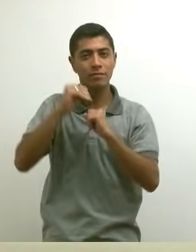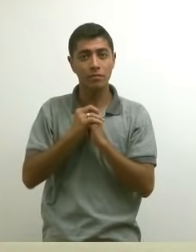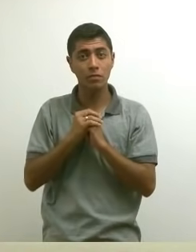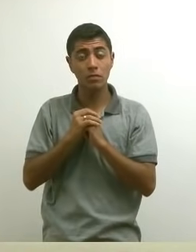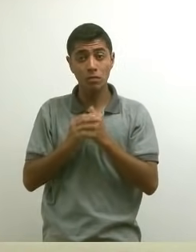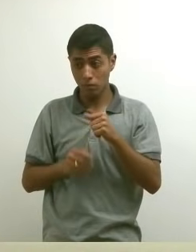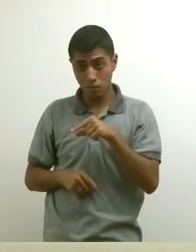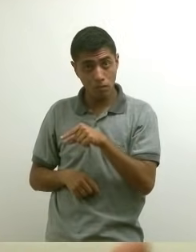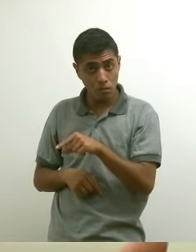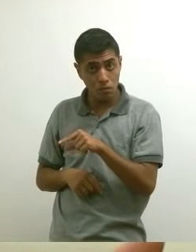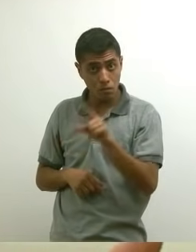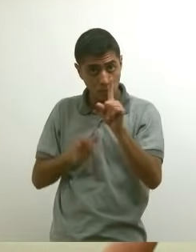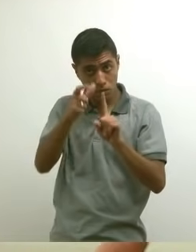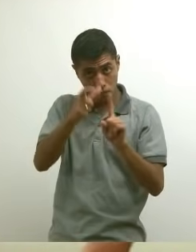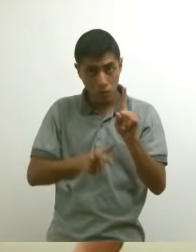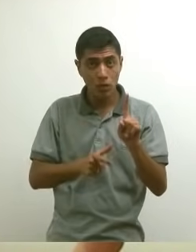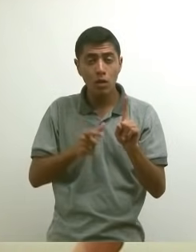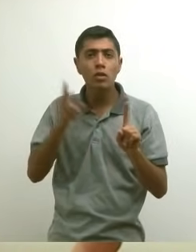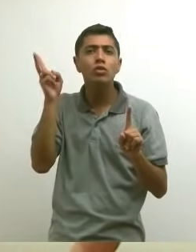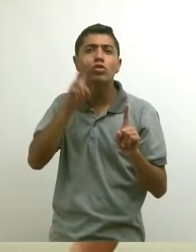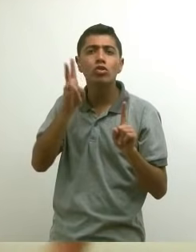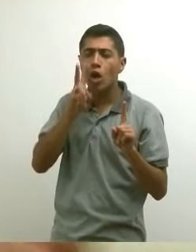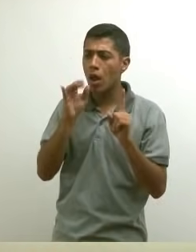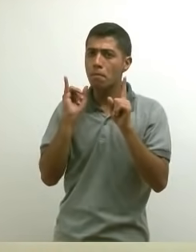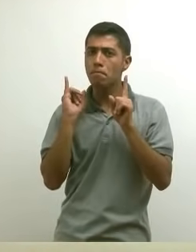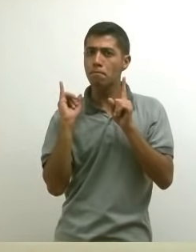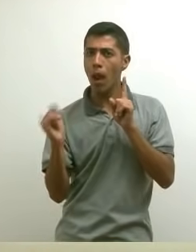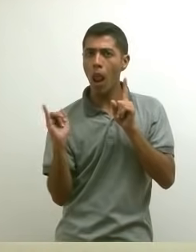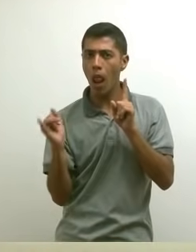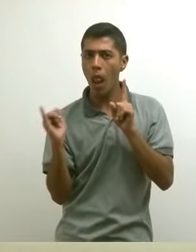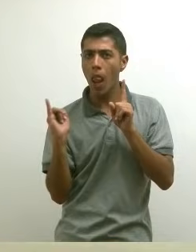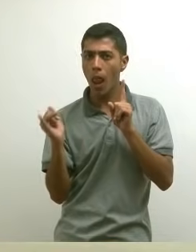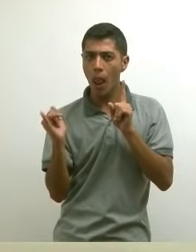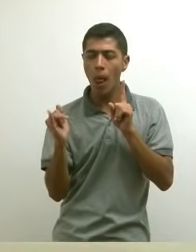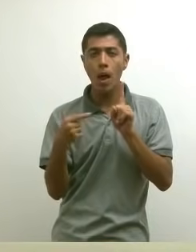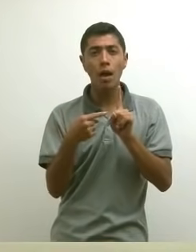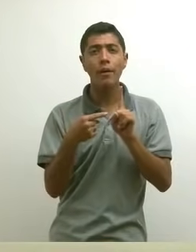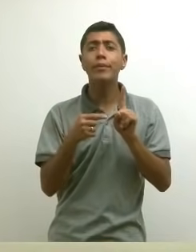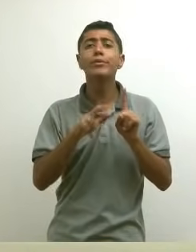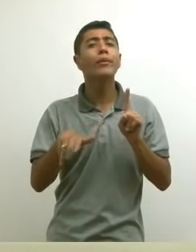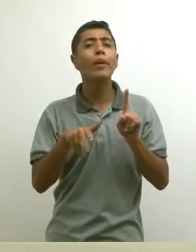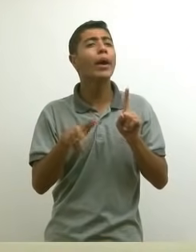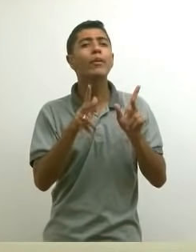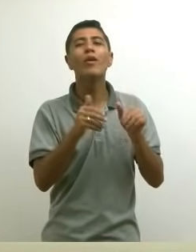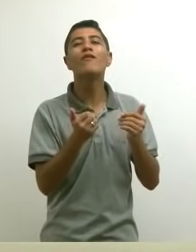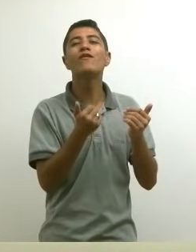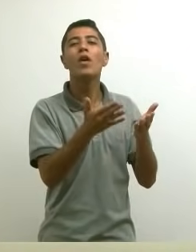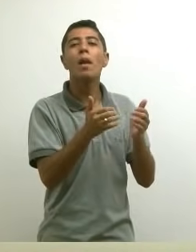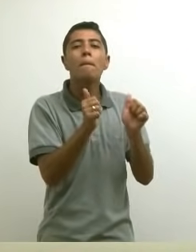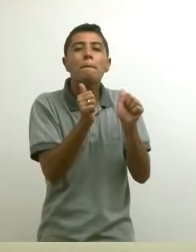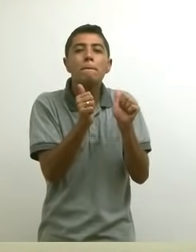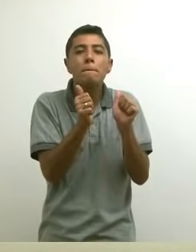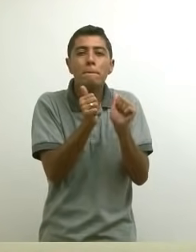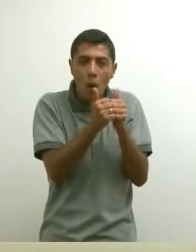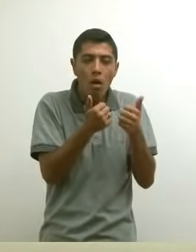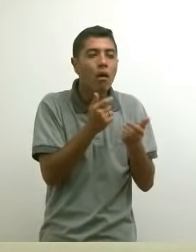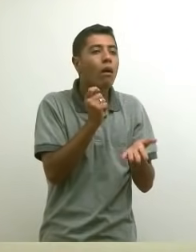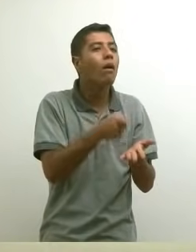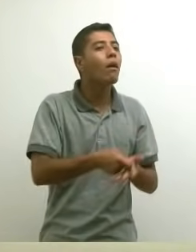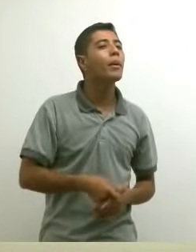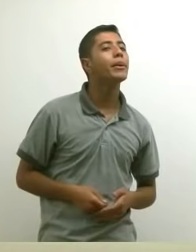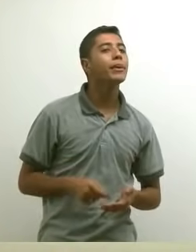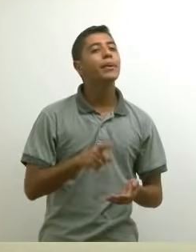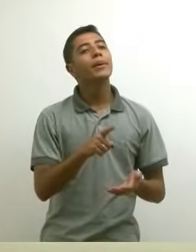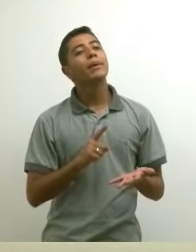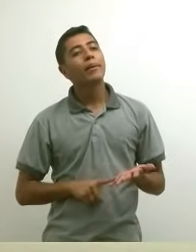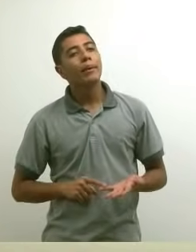um contador de histórias ele está com ele está conversando como se estivesse dentro de um sonho o dentro do mundo poético